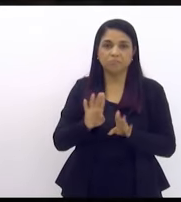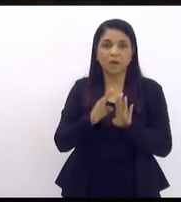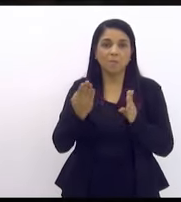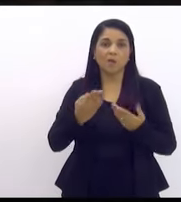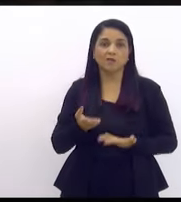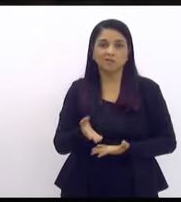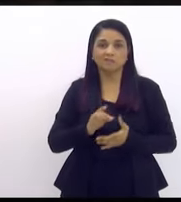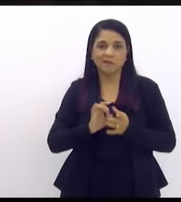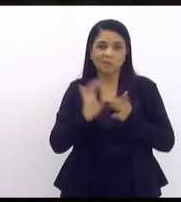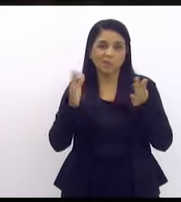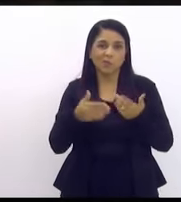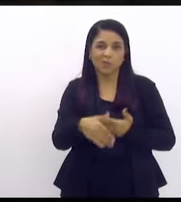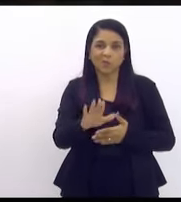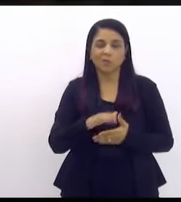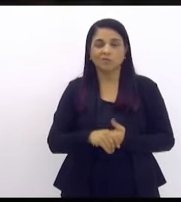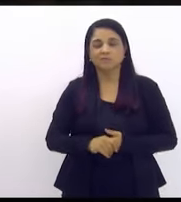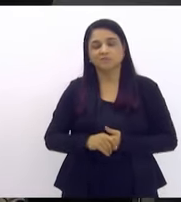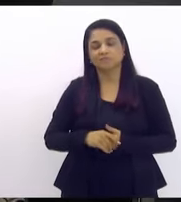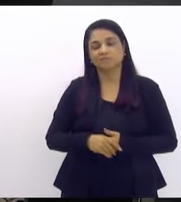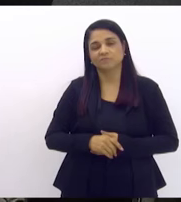Me escrevo novamente.